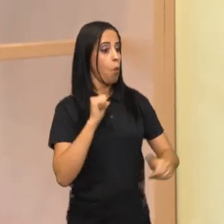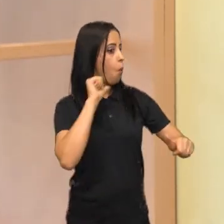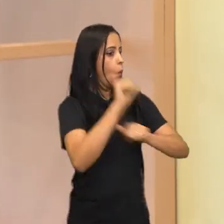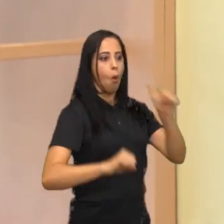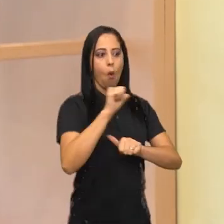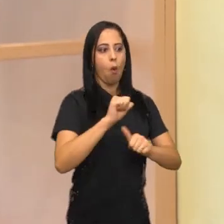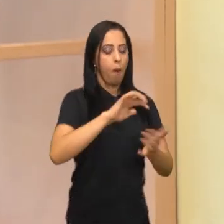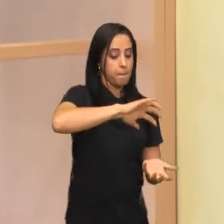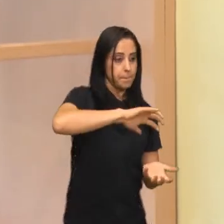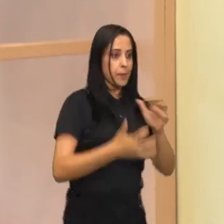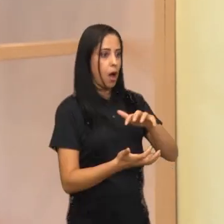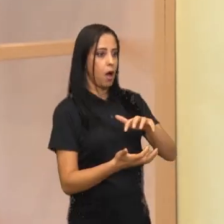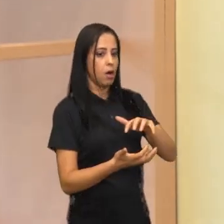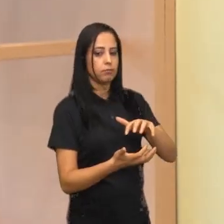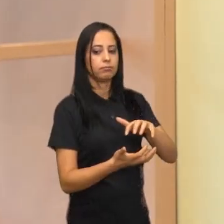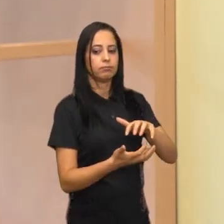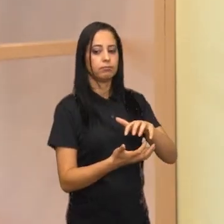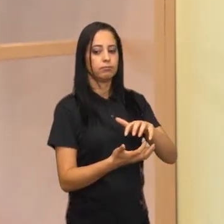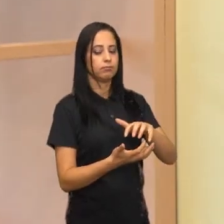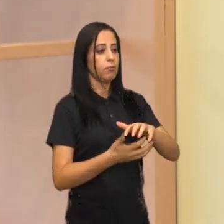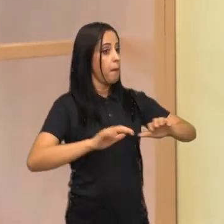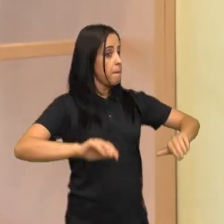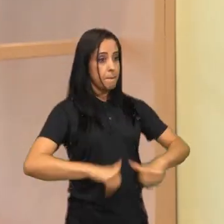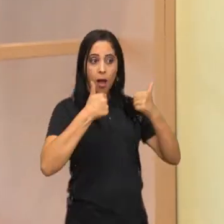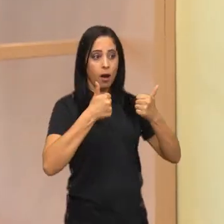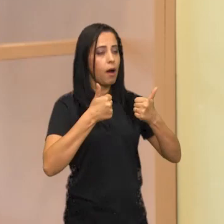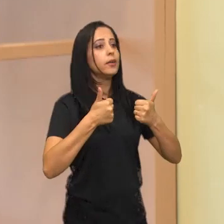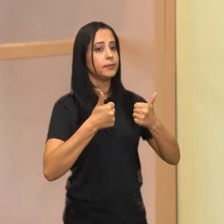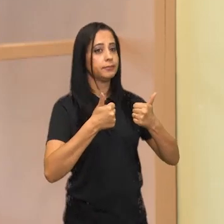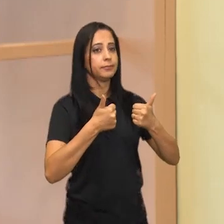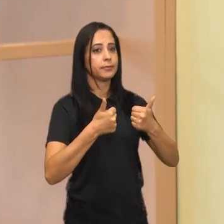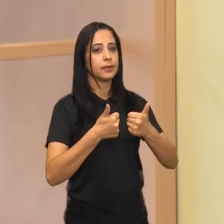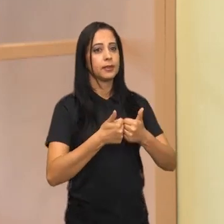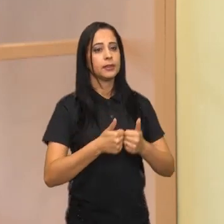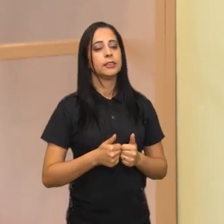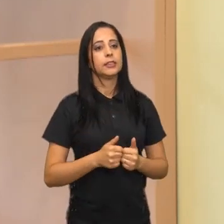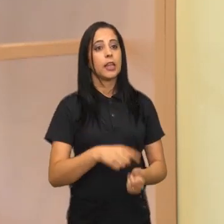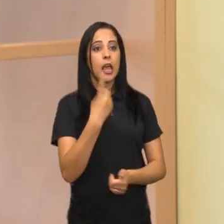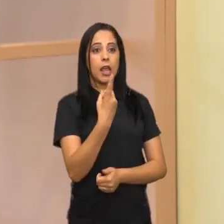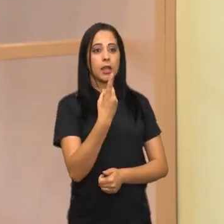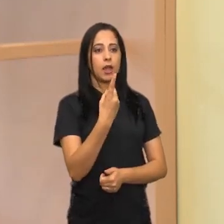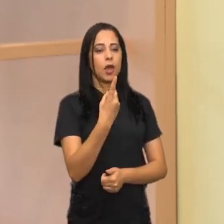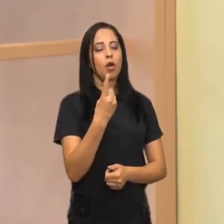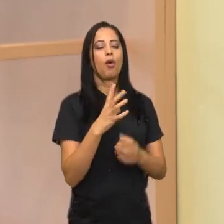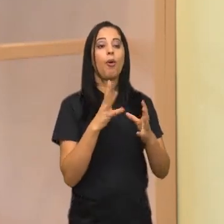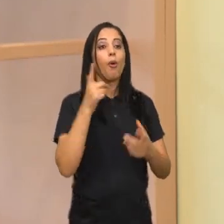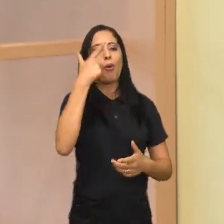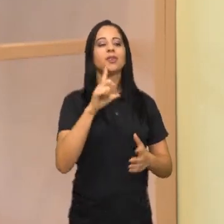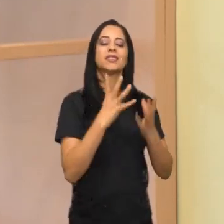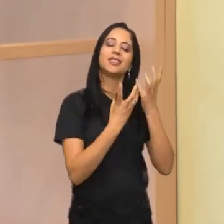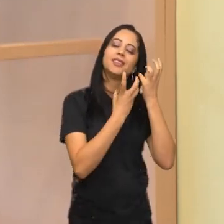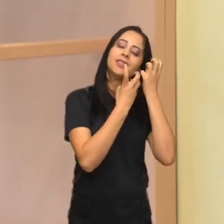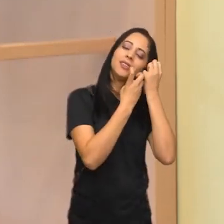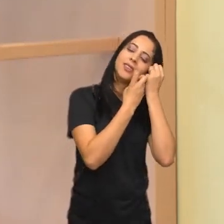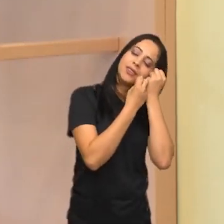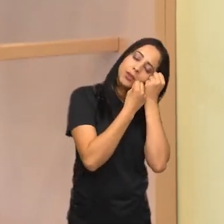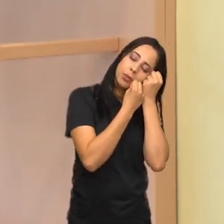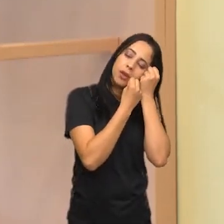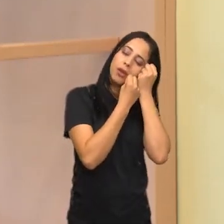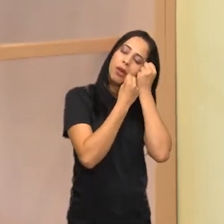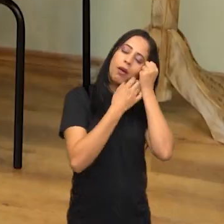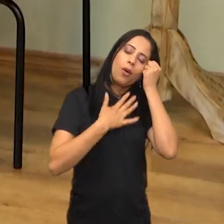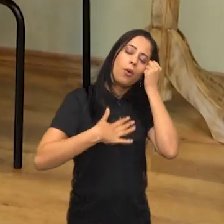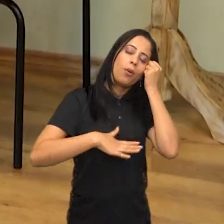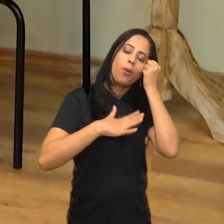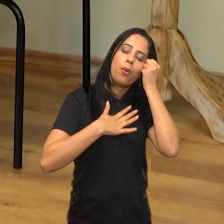Em 15 dias, eu era outra pessoa. Na 15ª noite, eu dormi a noite inteira. Quando eu acordei às 6h30 da manhã, eu